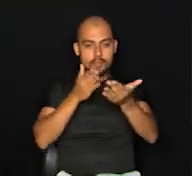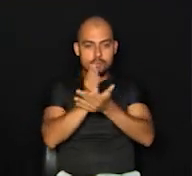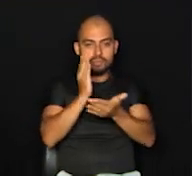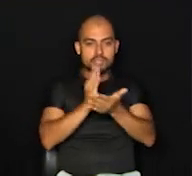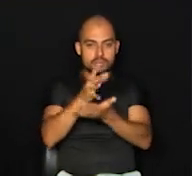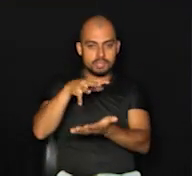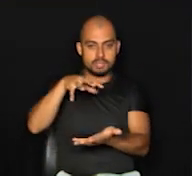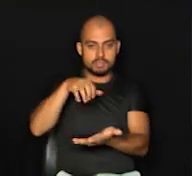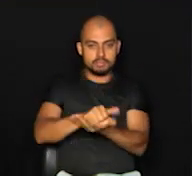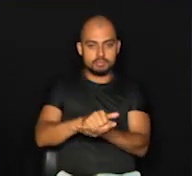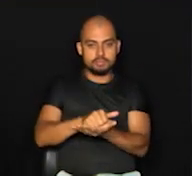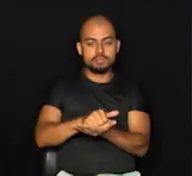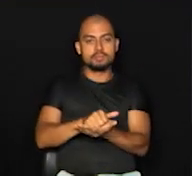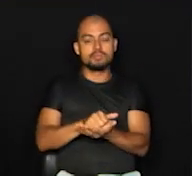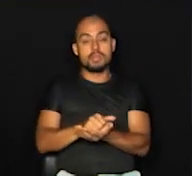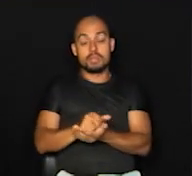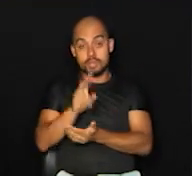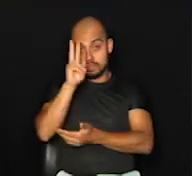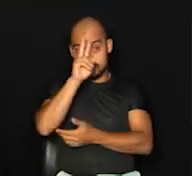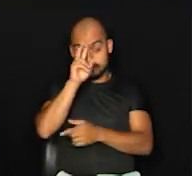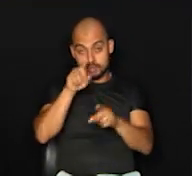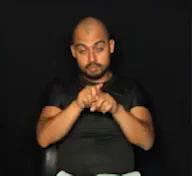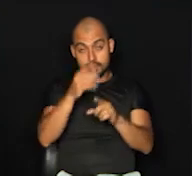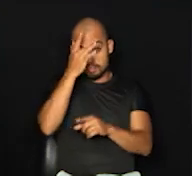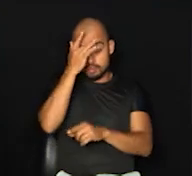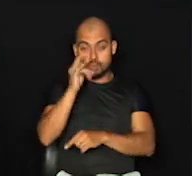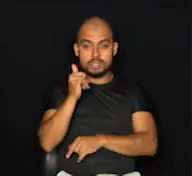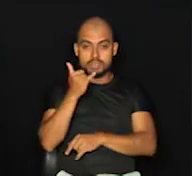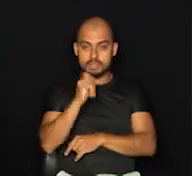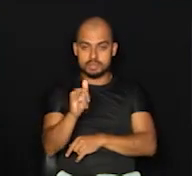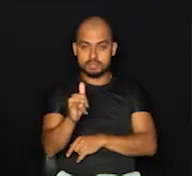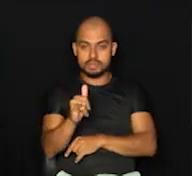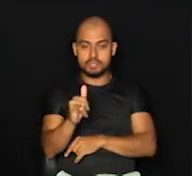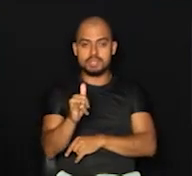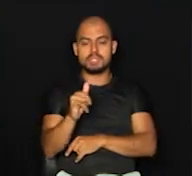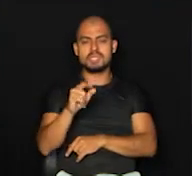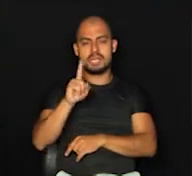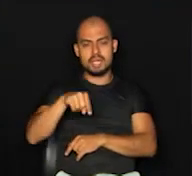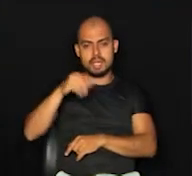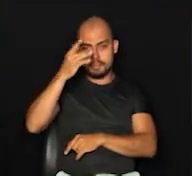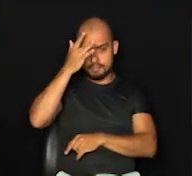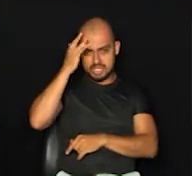inscrições. Lembrando que esse eletricista em rede de distribuição é justamente